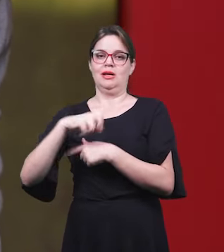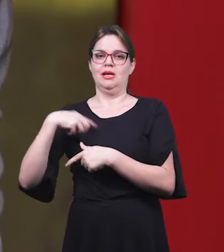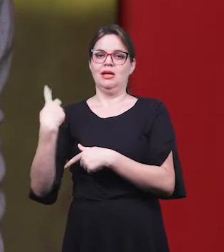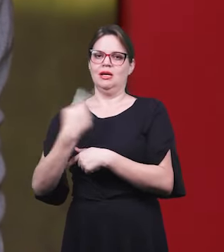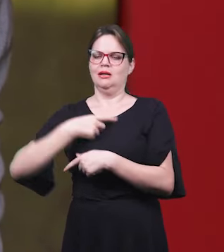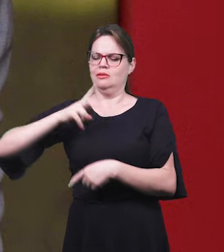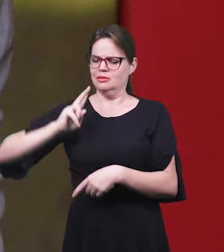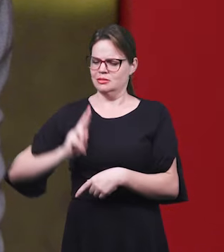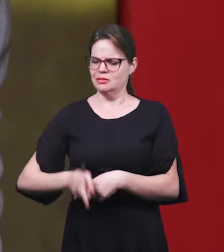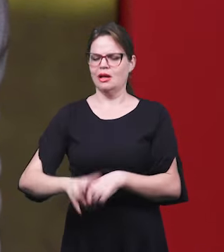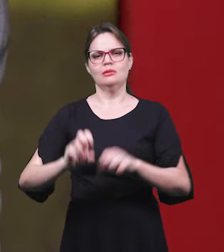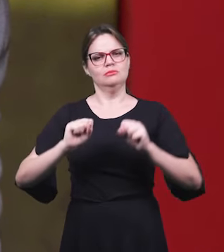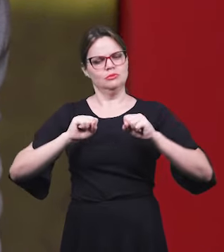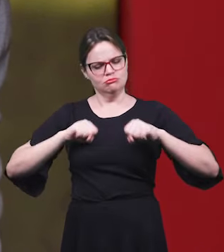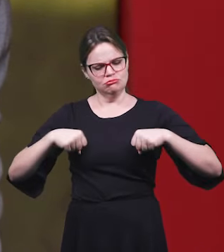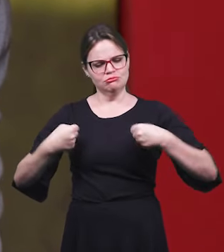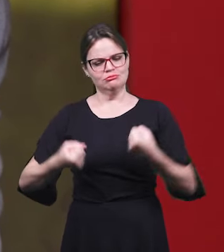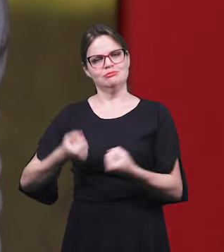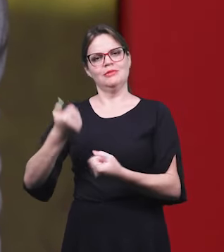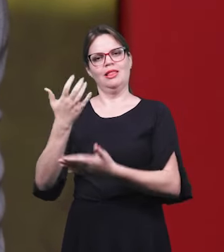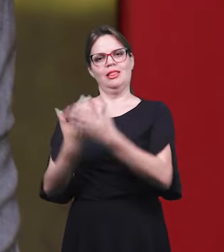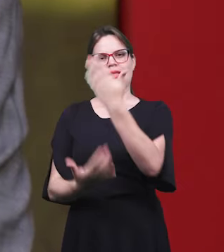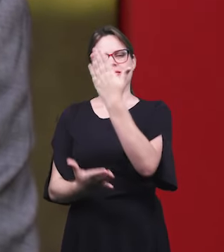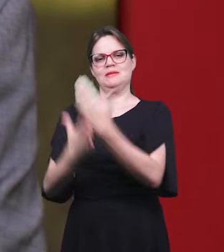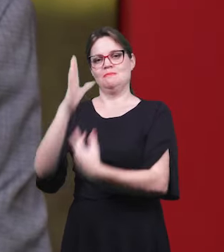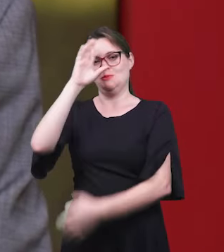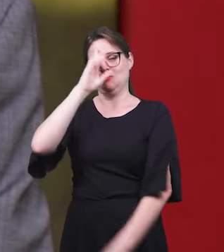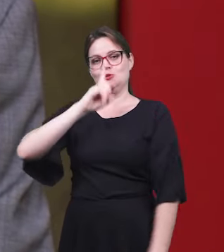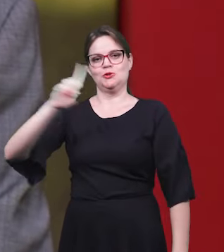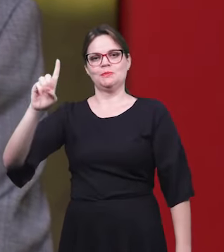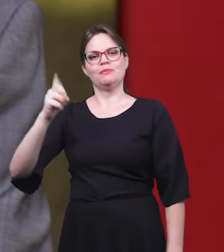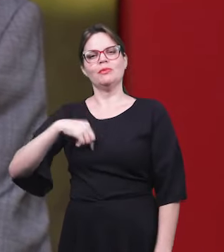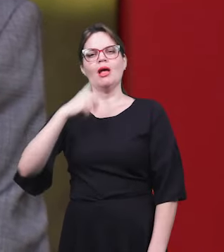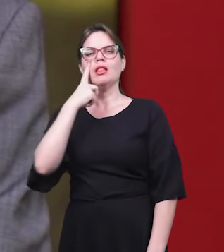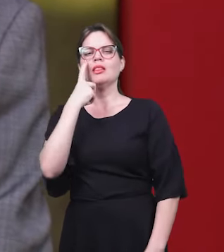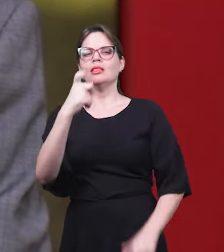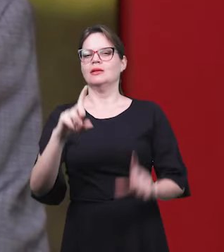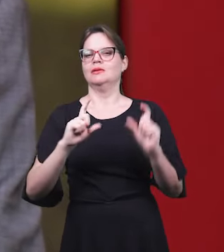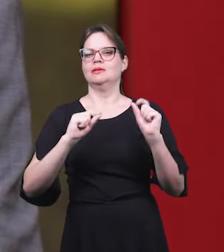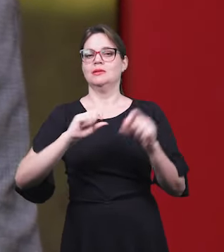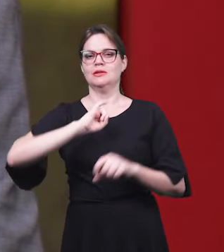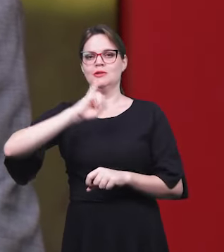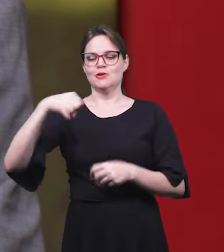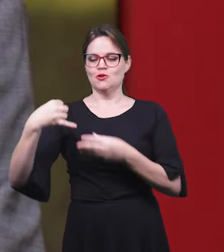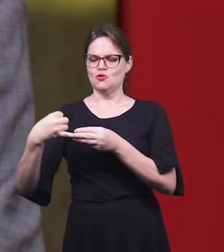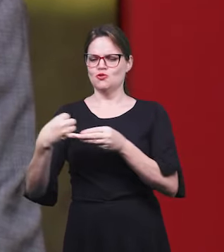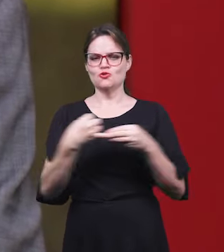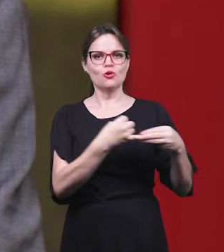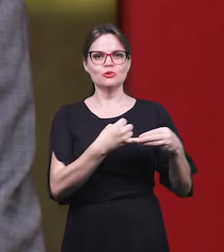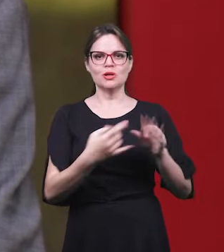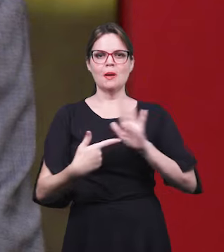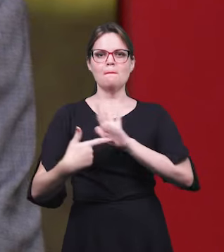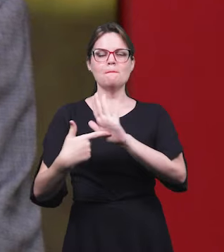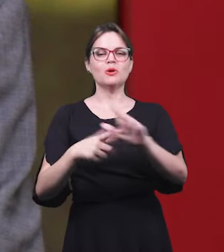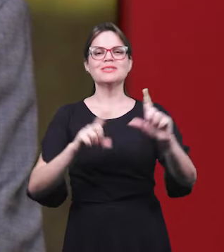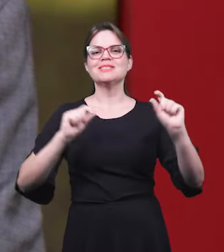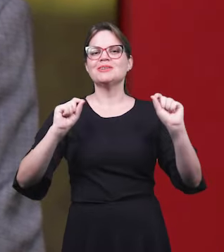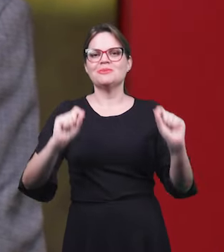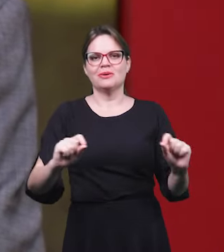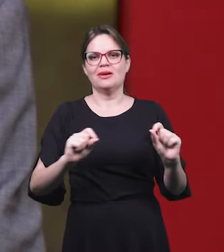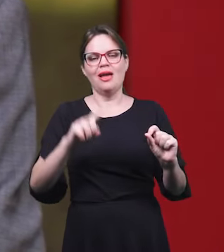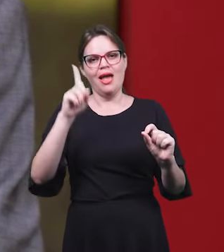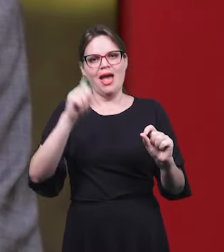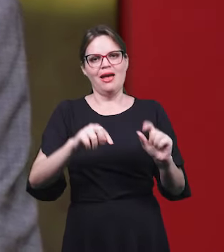nós estaremos sustentados em sua mão. Interessante que Josué é uma das figuras mais claras do Senhor Jesus no